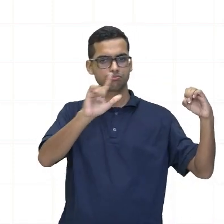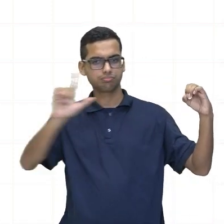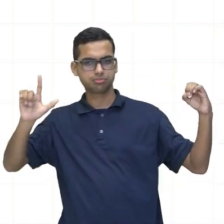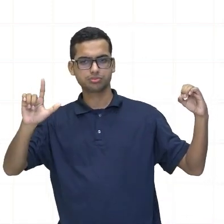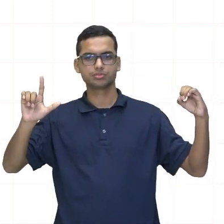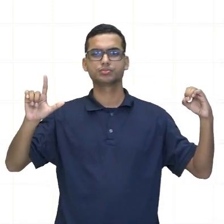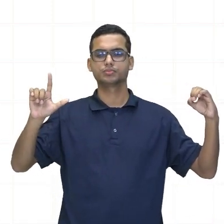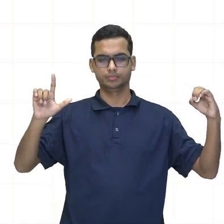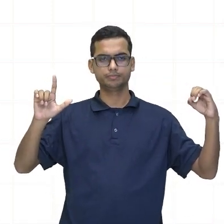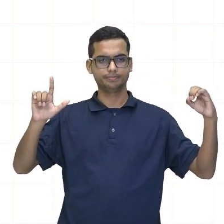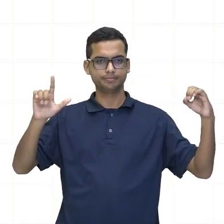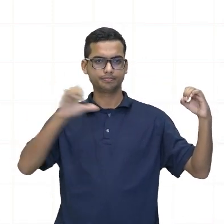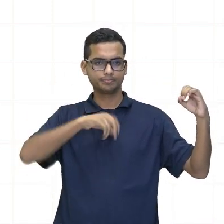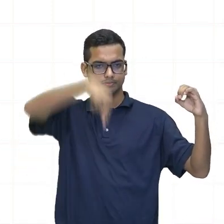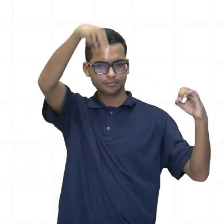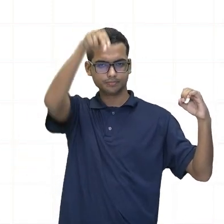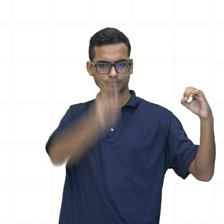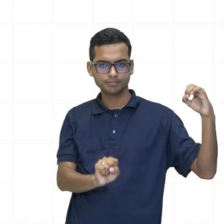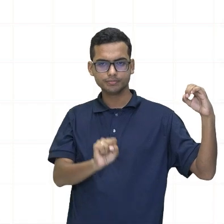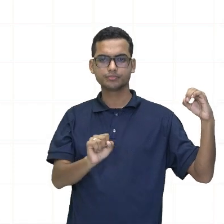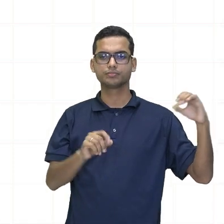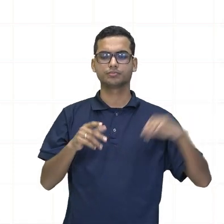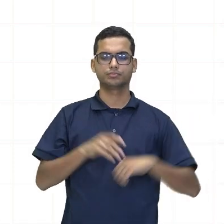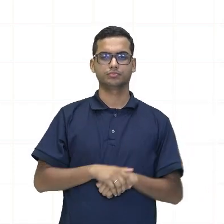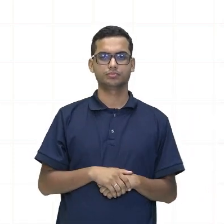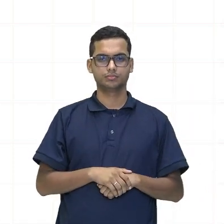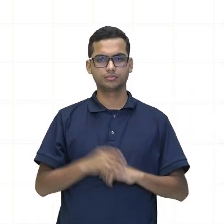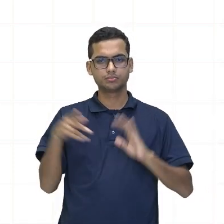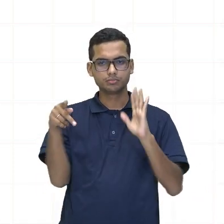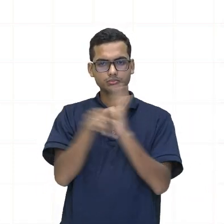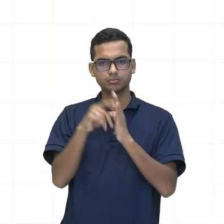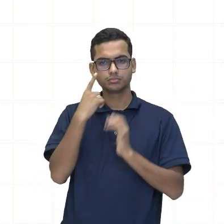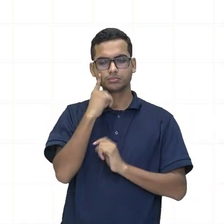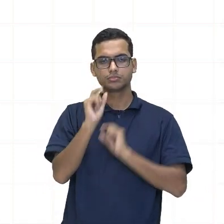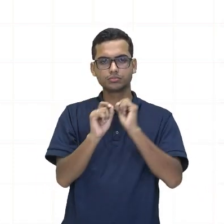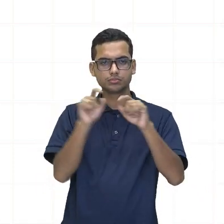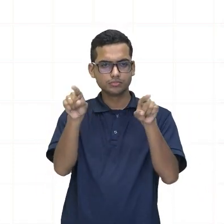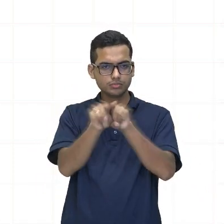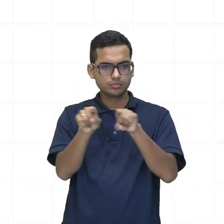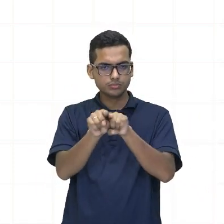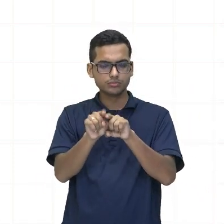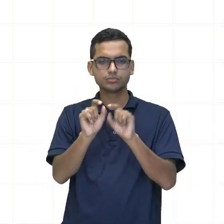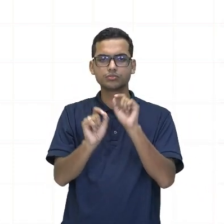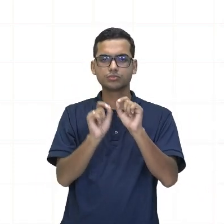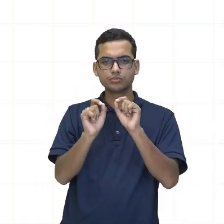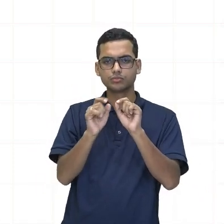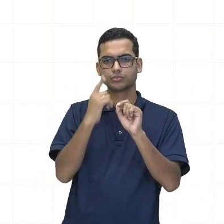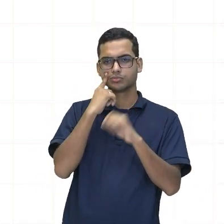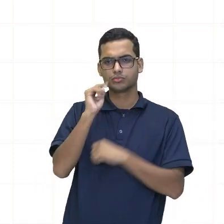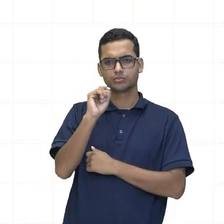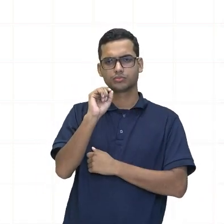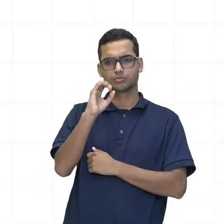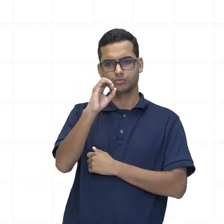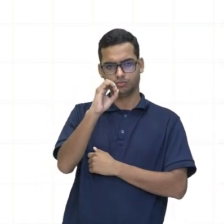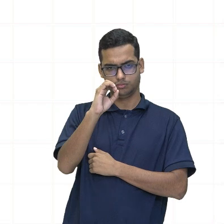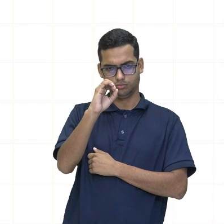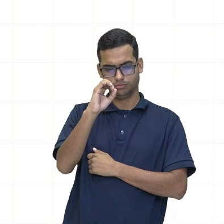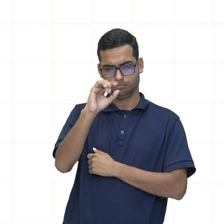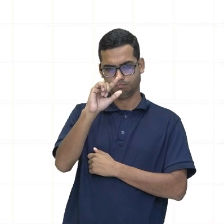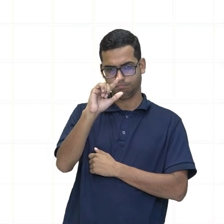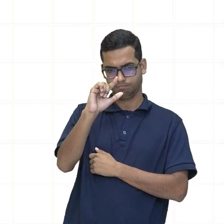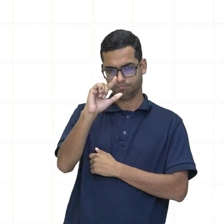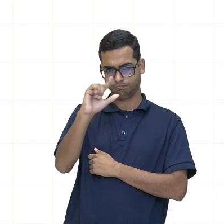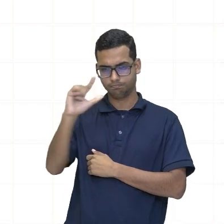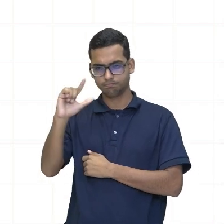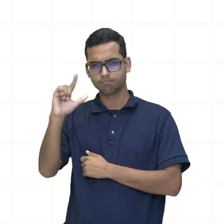Oeste é a mesma coisa que ocidental e leste é a mesma coisa que oriental. Então, observem